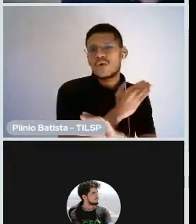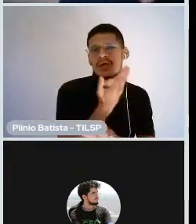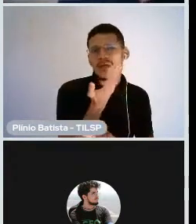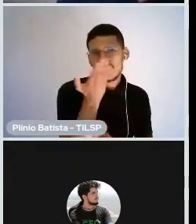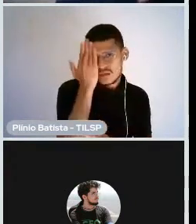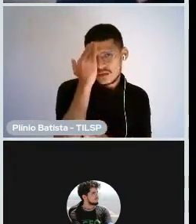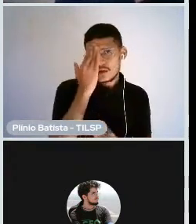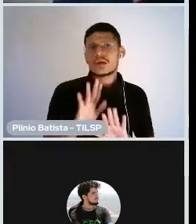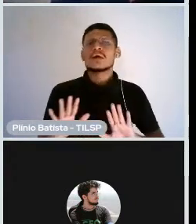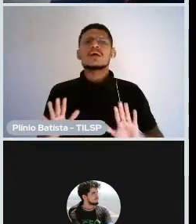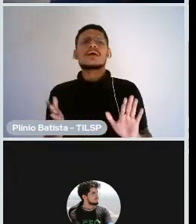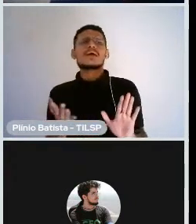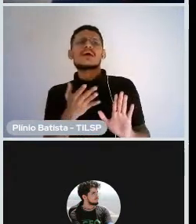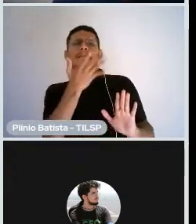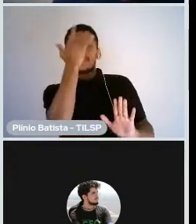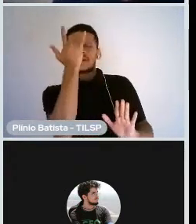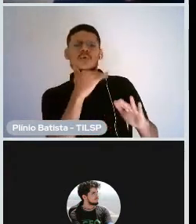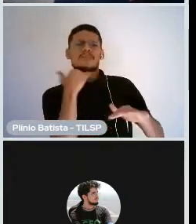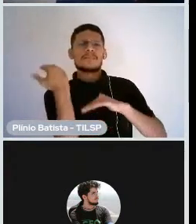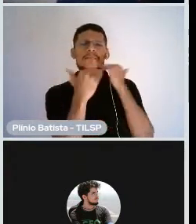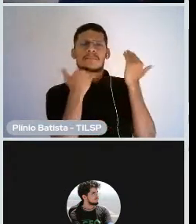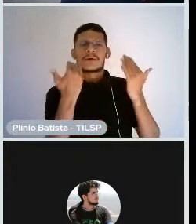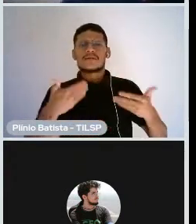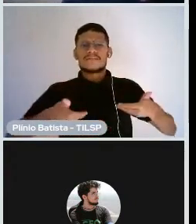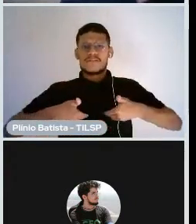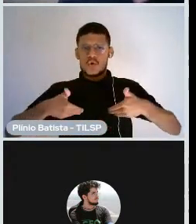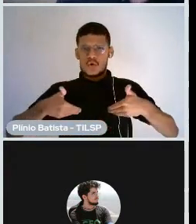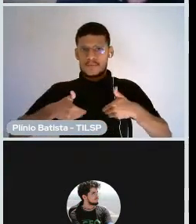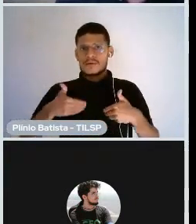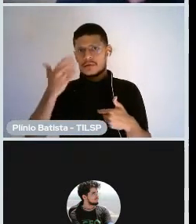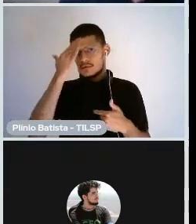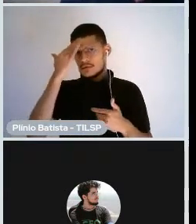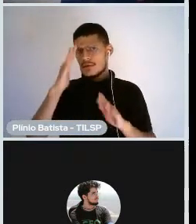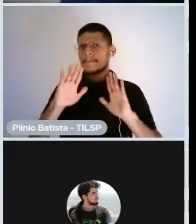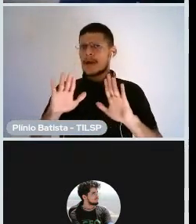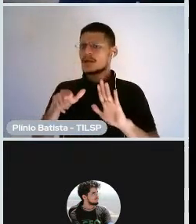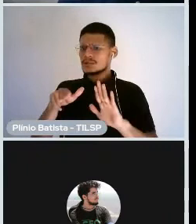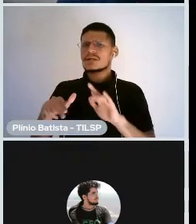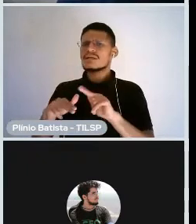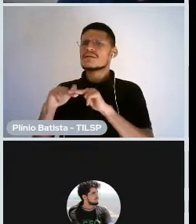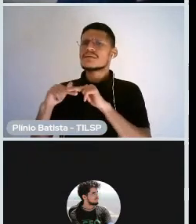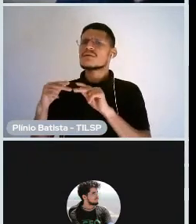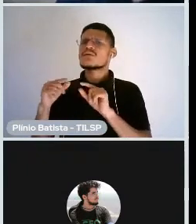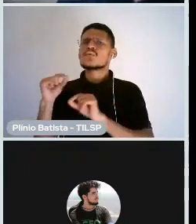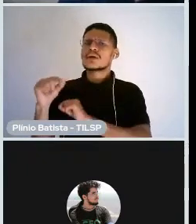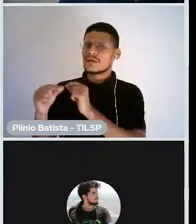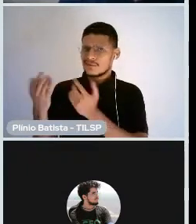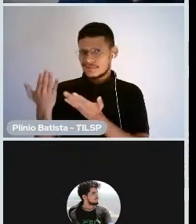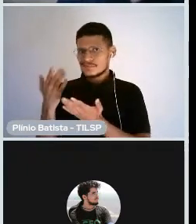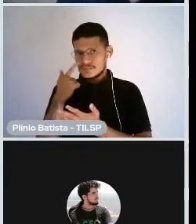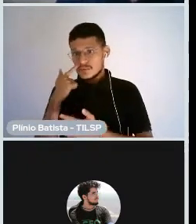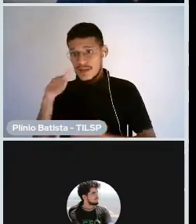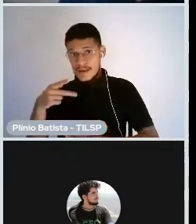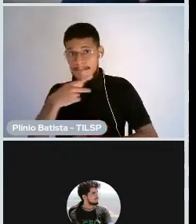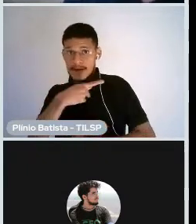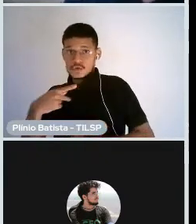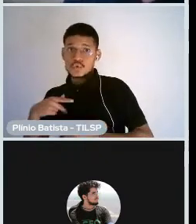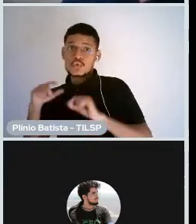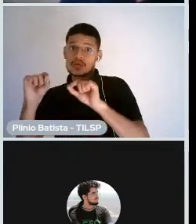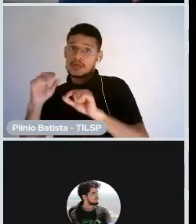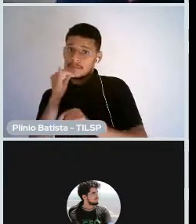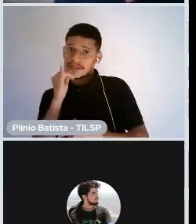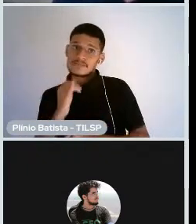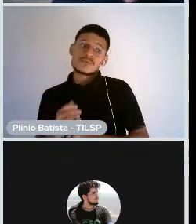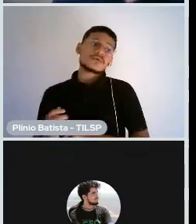pastor, na época, ele alegava que para a gente resolver esse problema, era necessário sujeição moral,